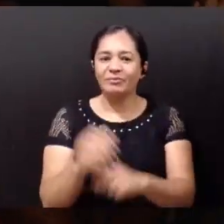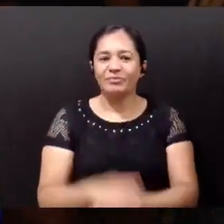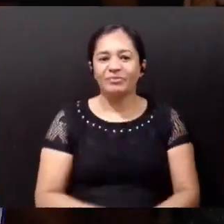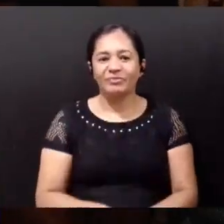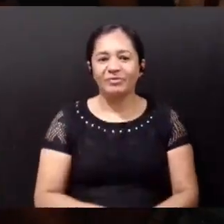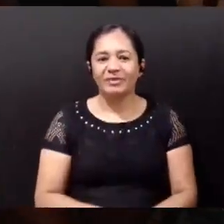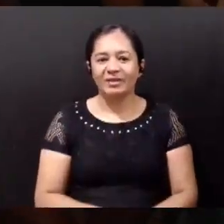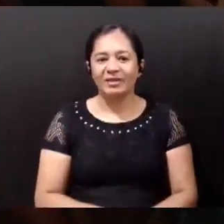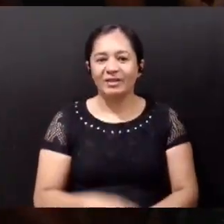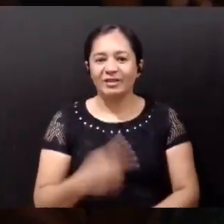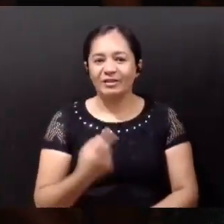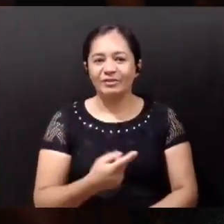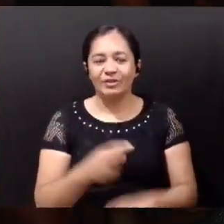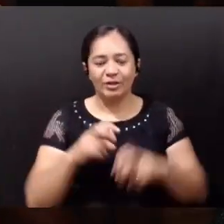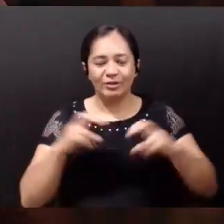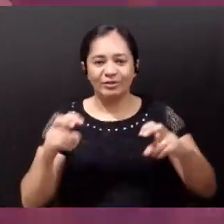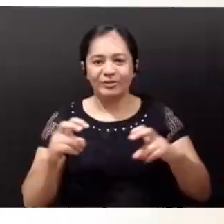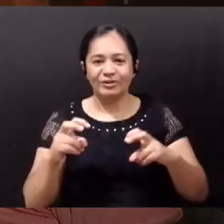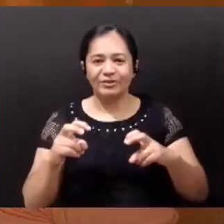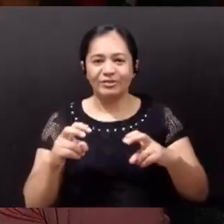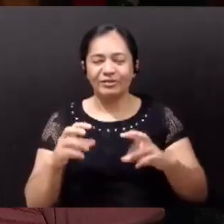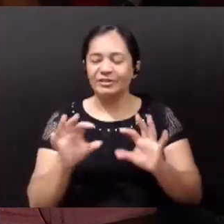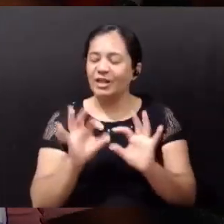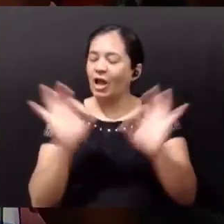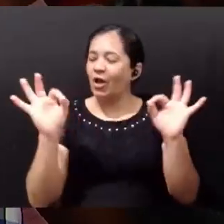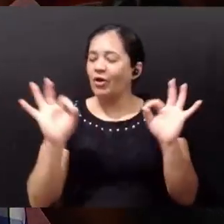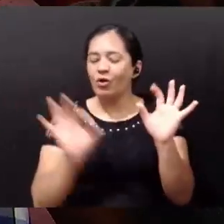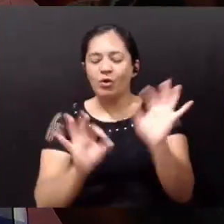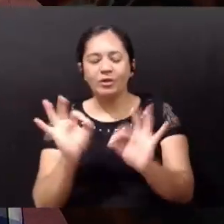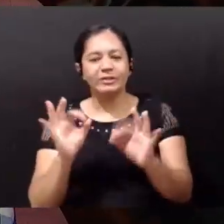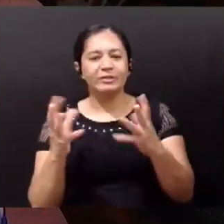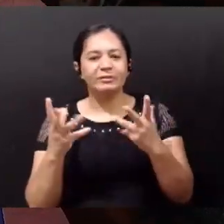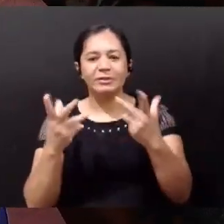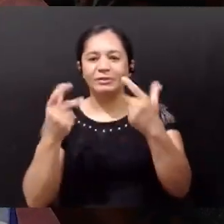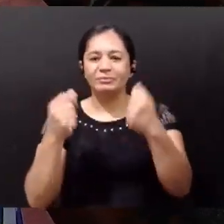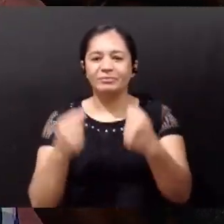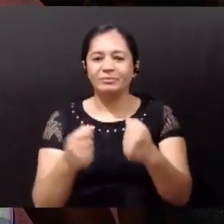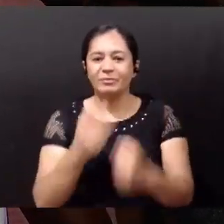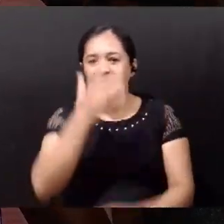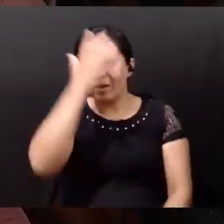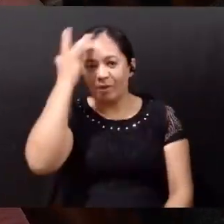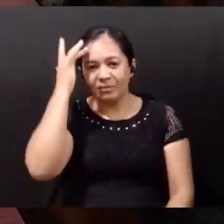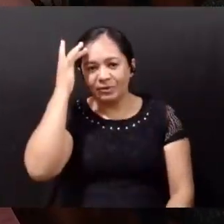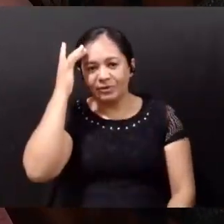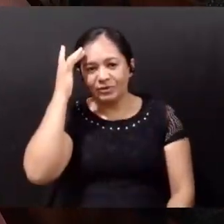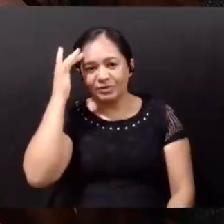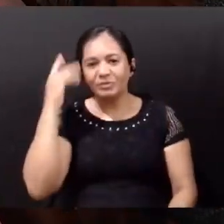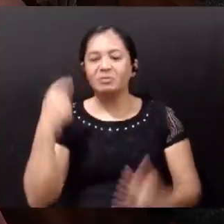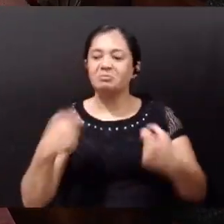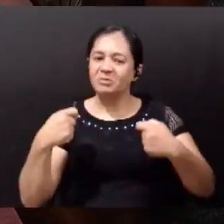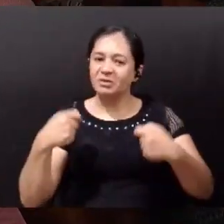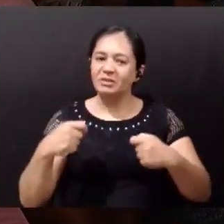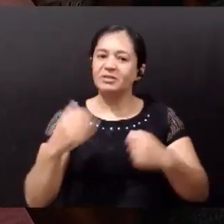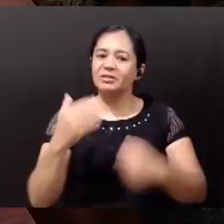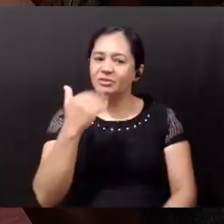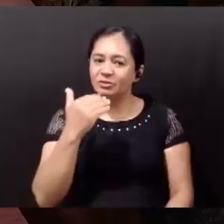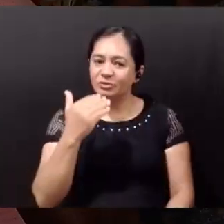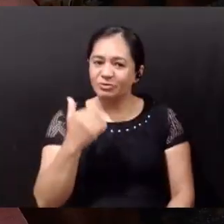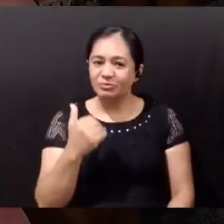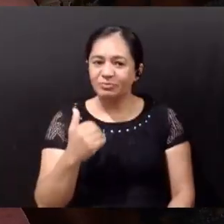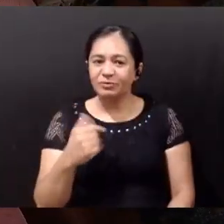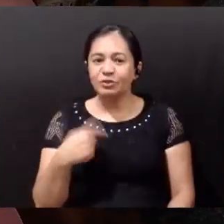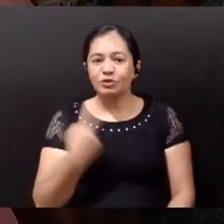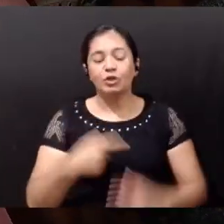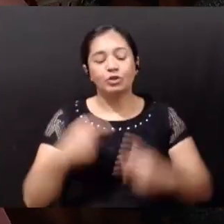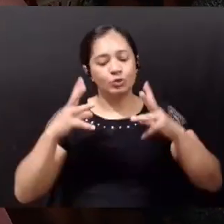tá achando que tá ótimo, tá tudo bem organizado. Eu estou vendo aqui que muita gente aqui realmente precisa mesmo de alimentar, entendeu? Todos nós precisa, né?